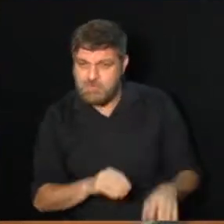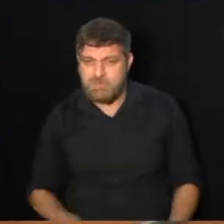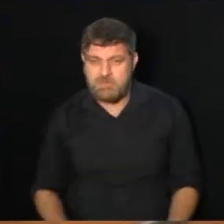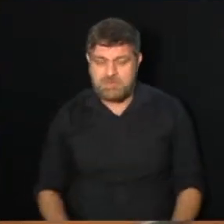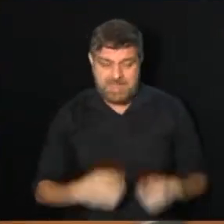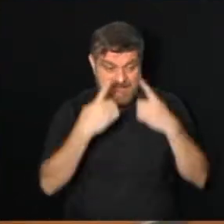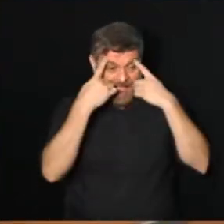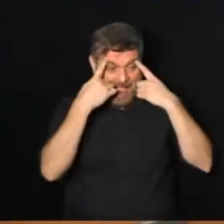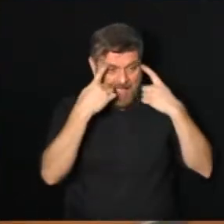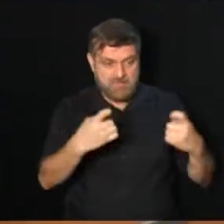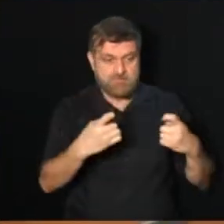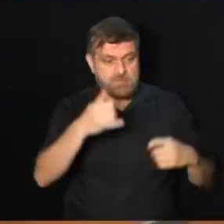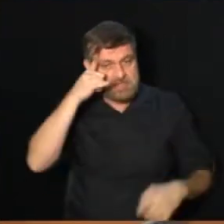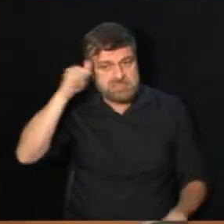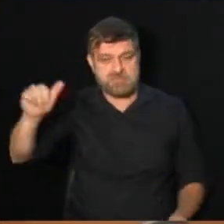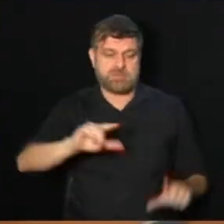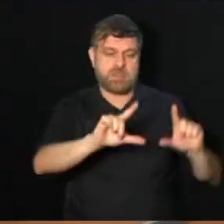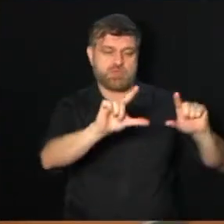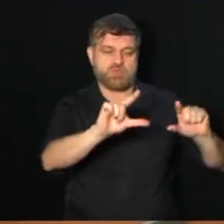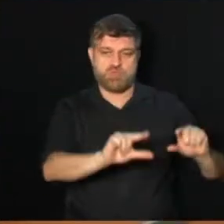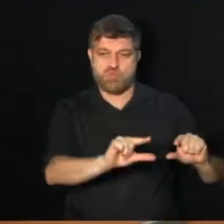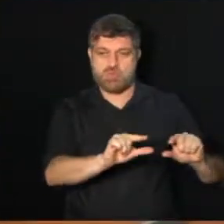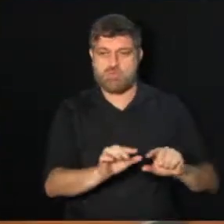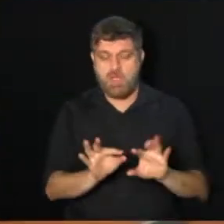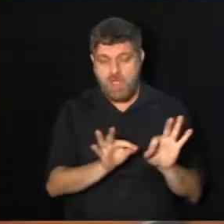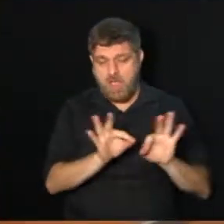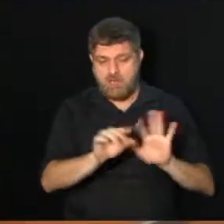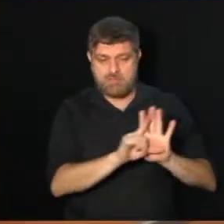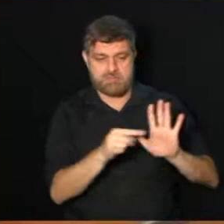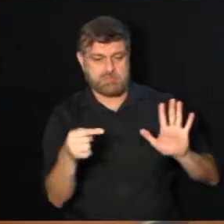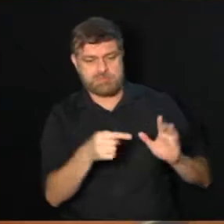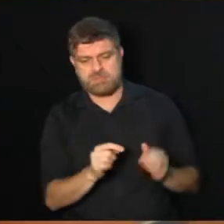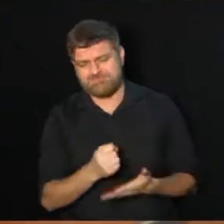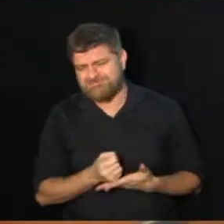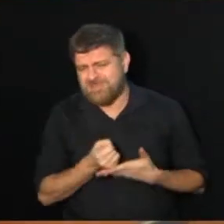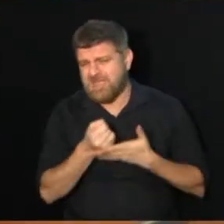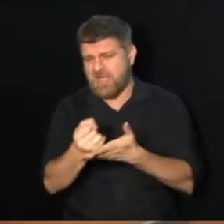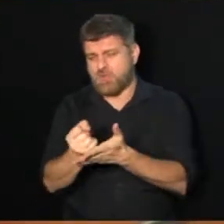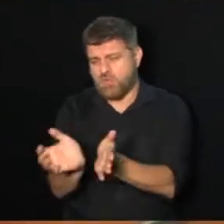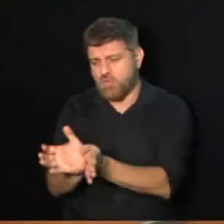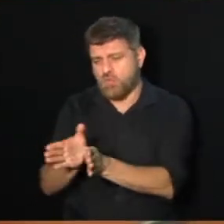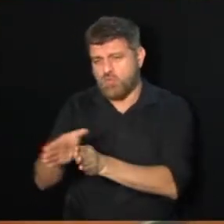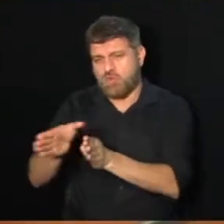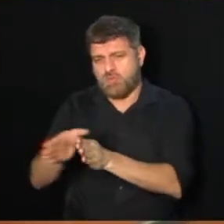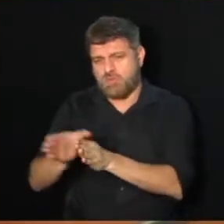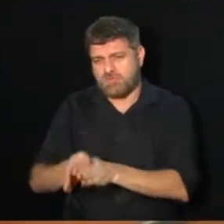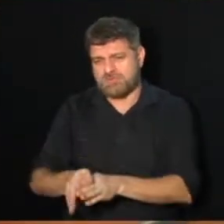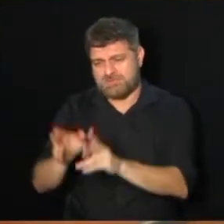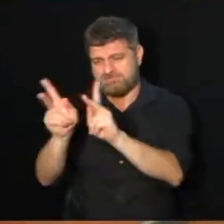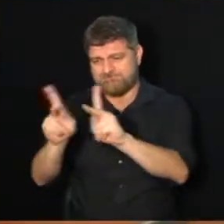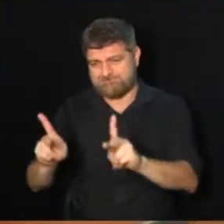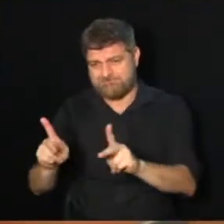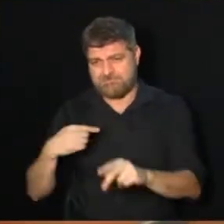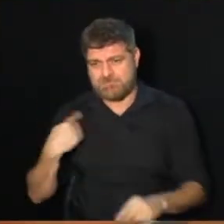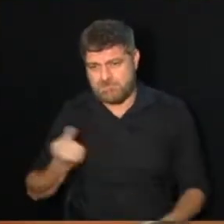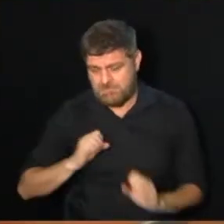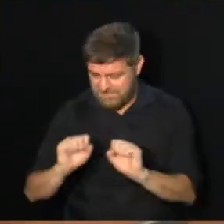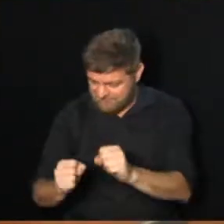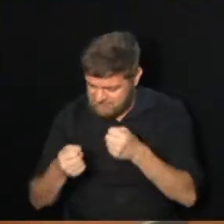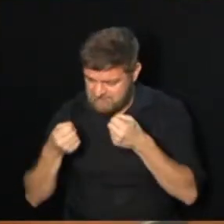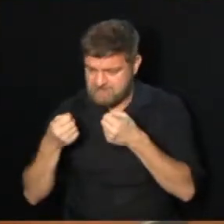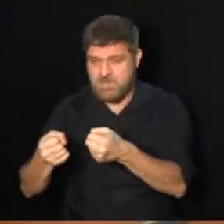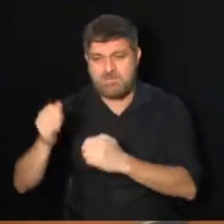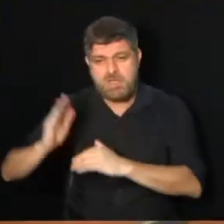de violência. E esse projeto muito vem contribuir com o Conselho, vem reforçar as nossas